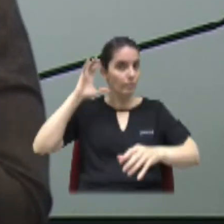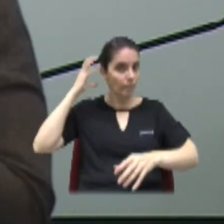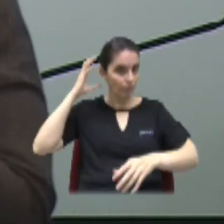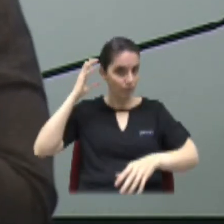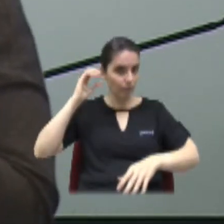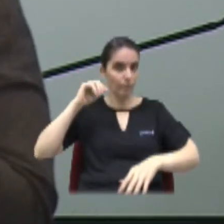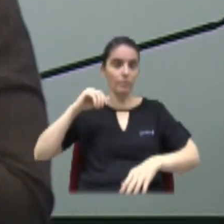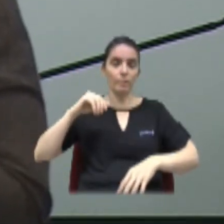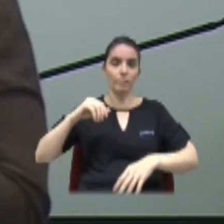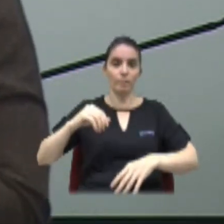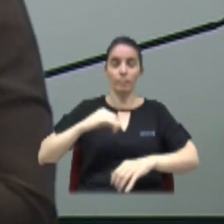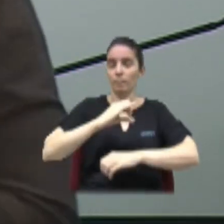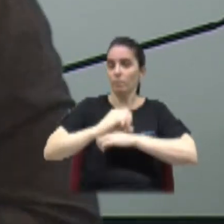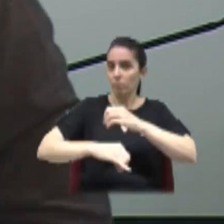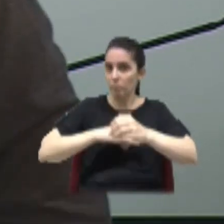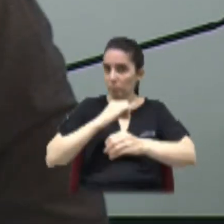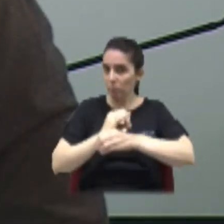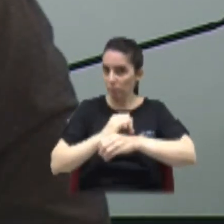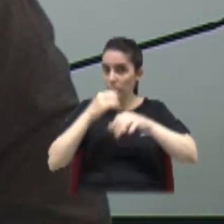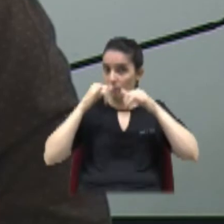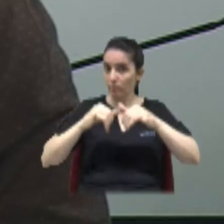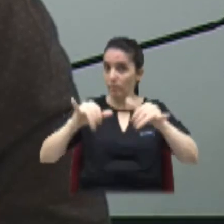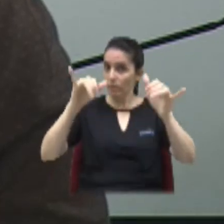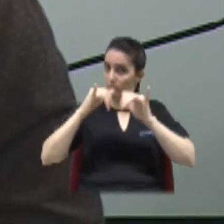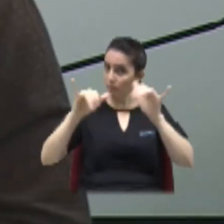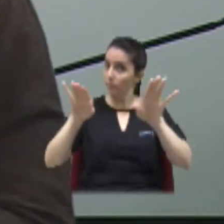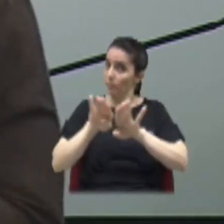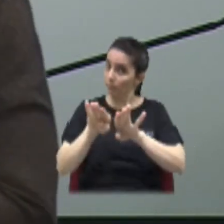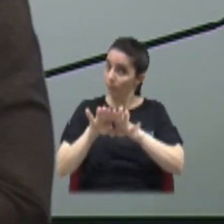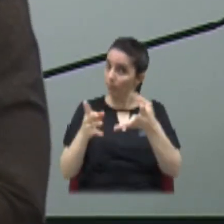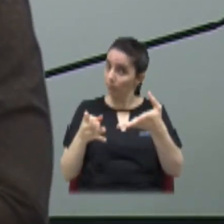Senhor presidente, quando utilizamos